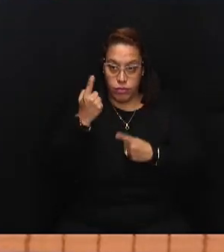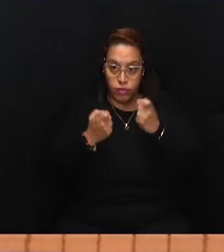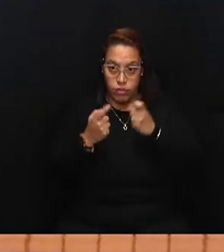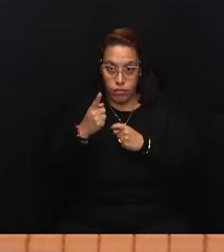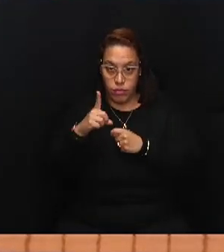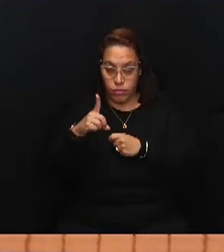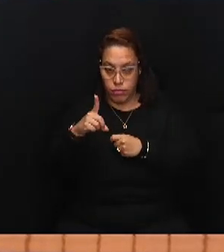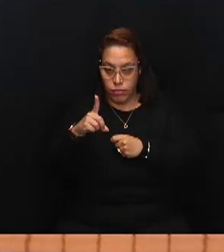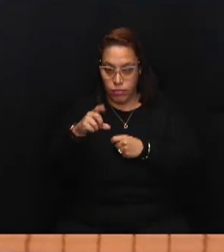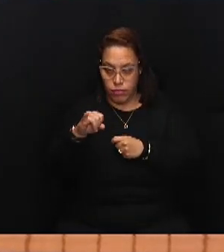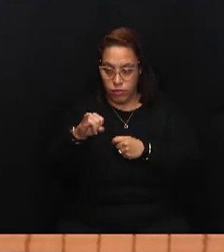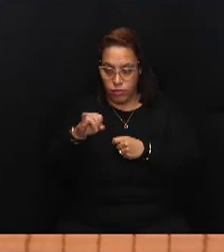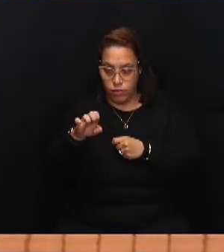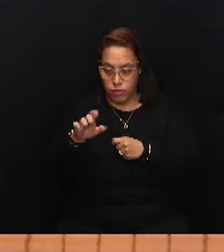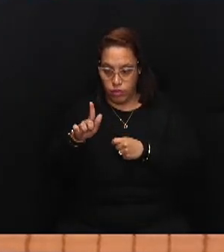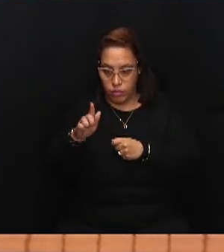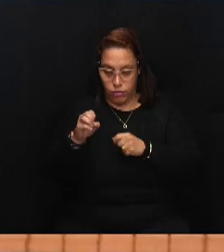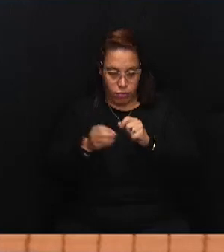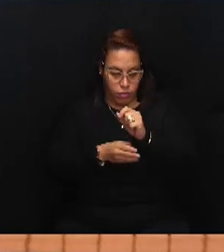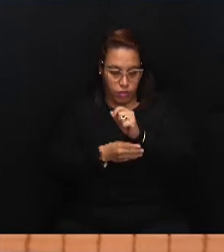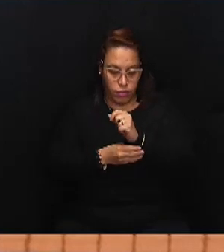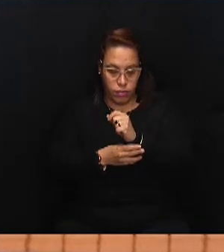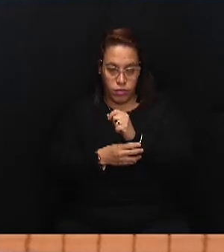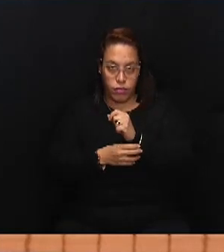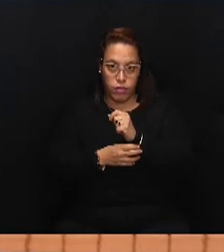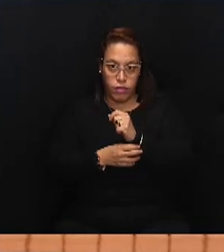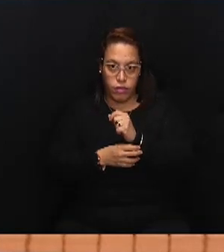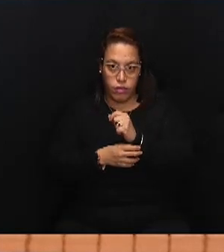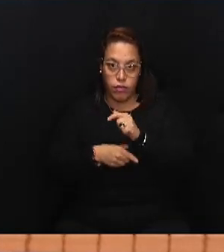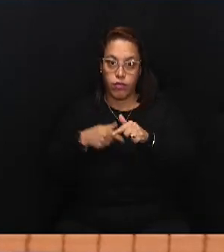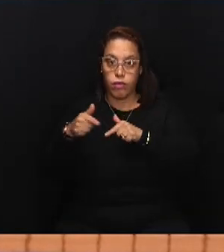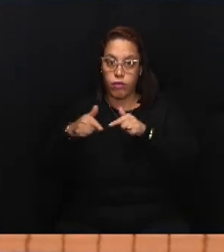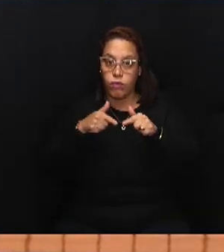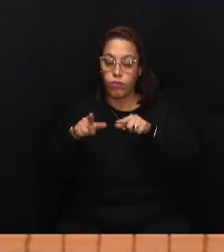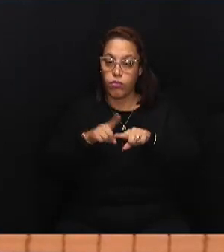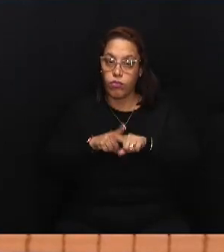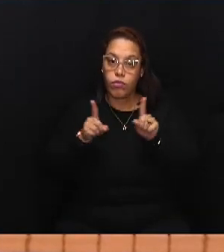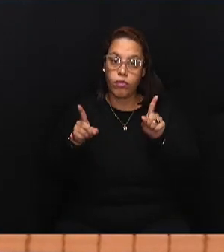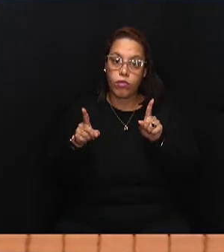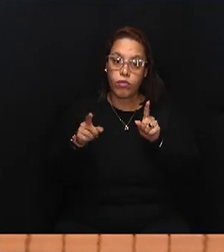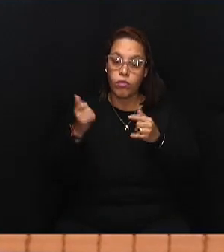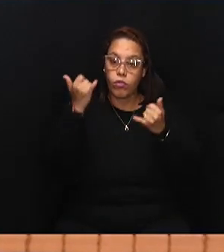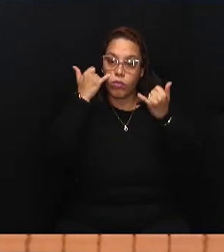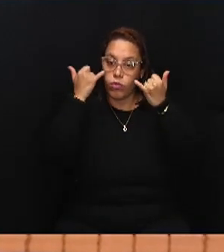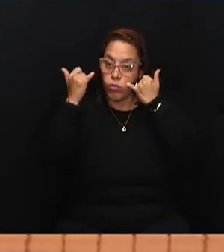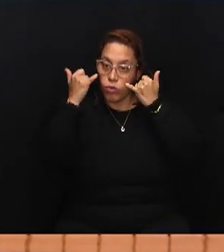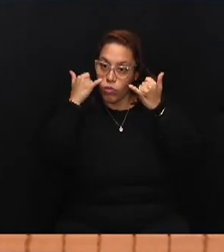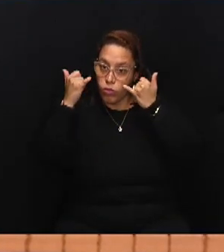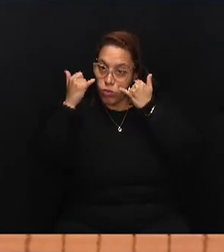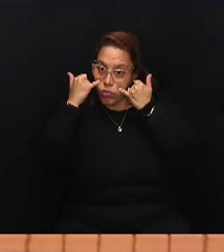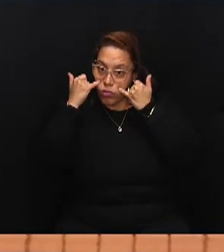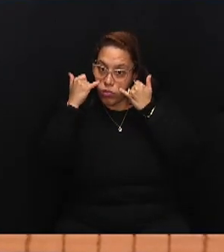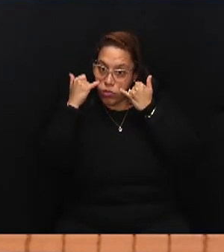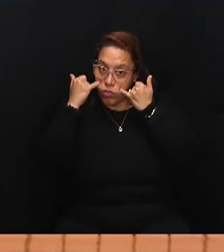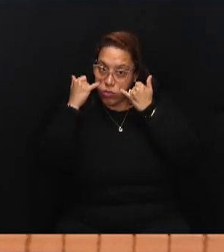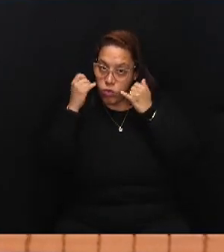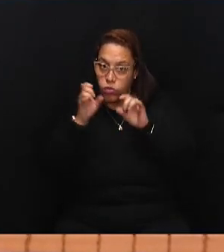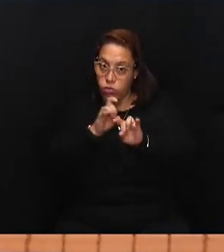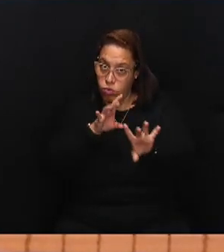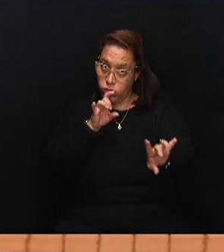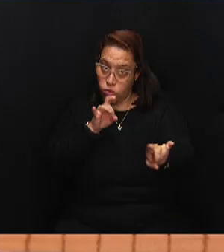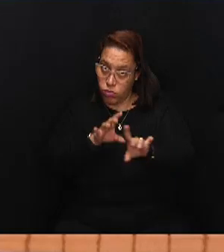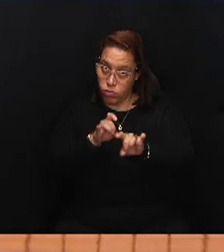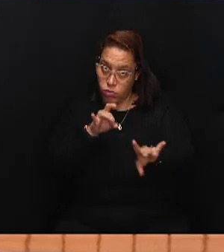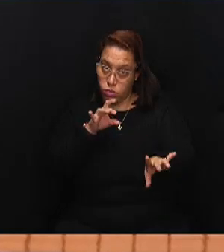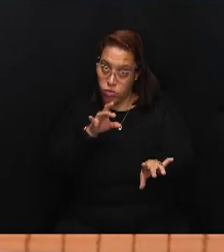Diego, e tem só uma pergunta que, por exemplo, eu sei que você tem vários trabalhos, mas as informações, né? São só vias online, vocês têm